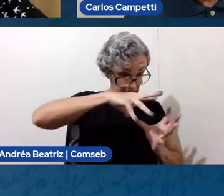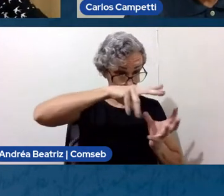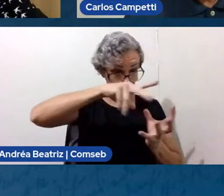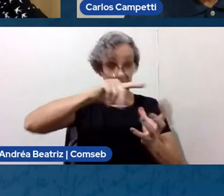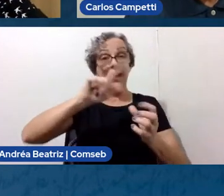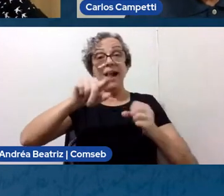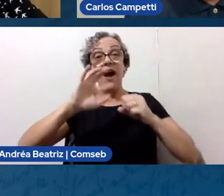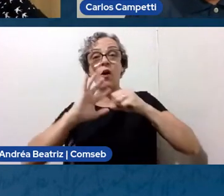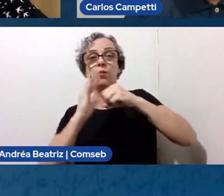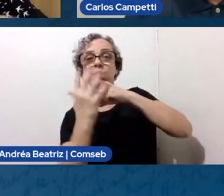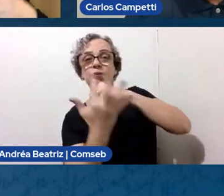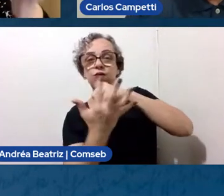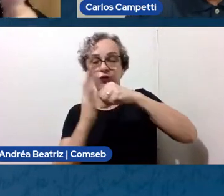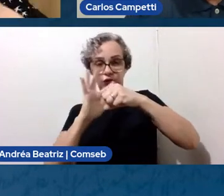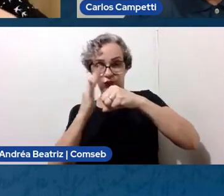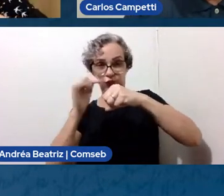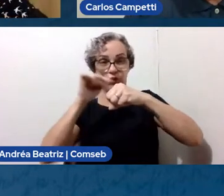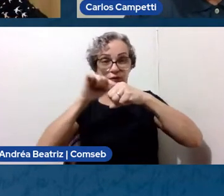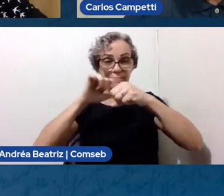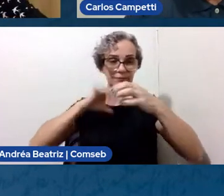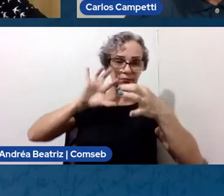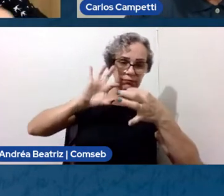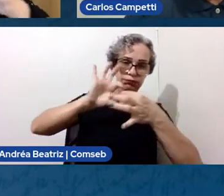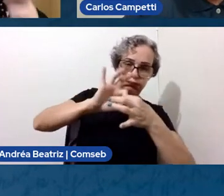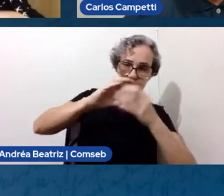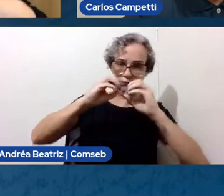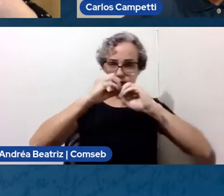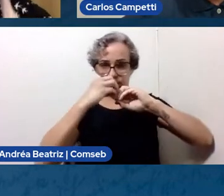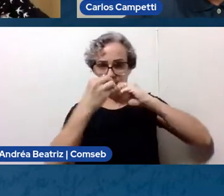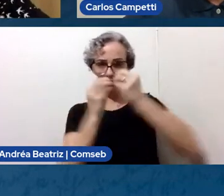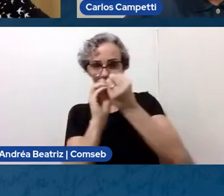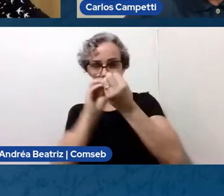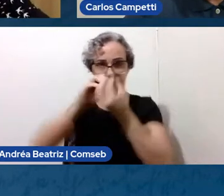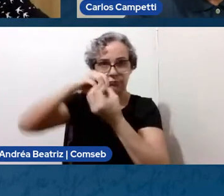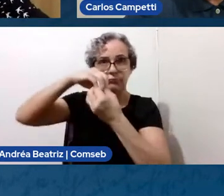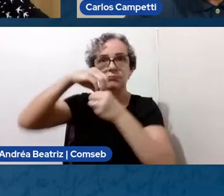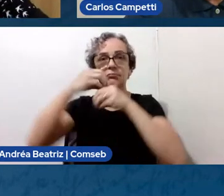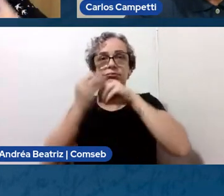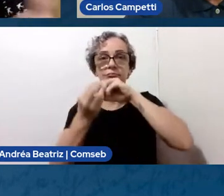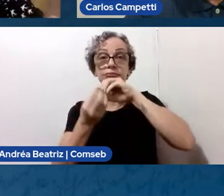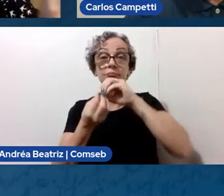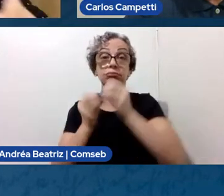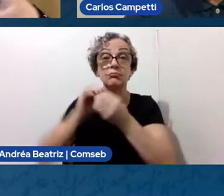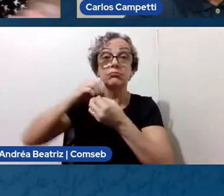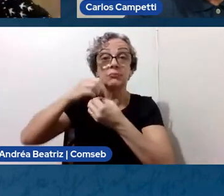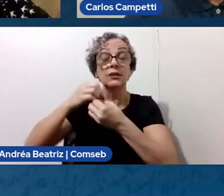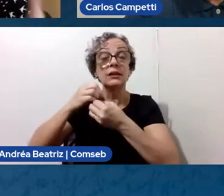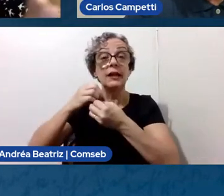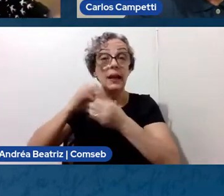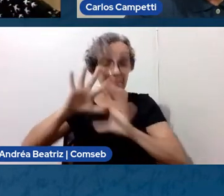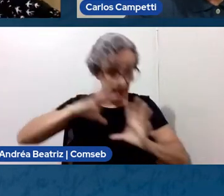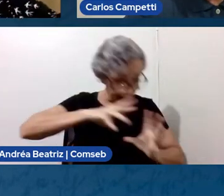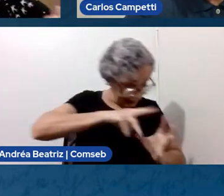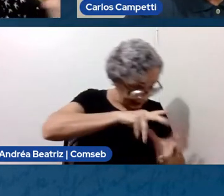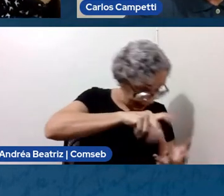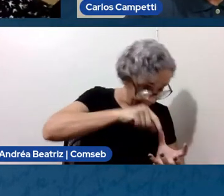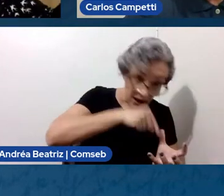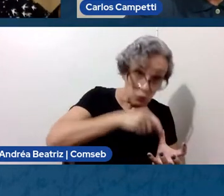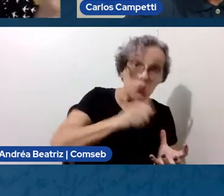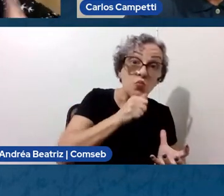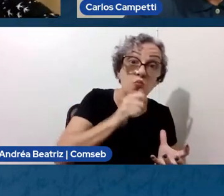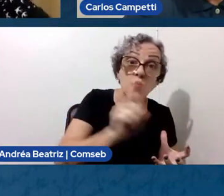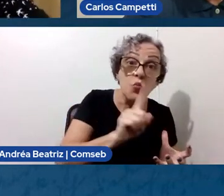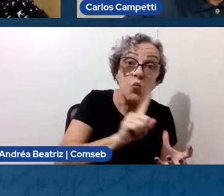cósmico universal, e a gente acabou de ouvir agora, se a Terra ainda não estava formada, isso estava, né, e estava